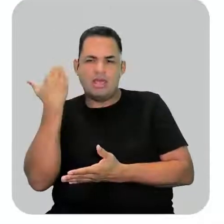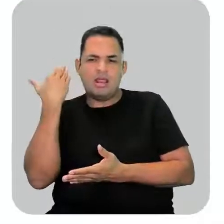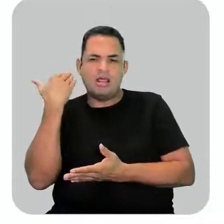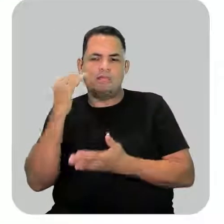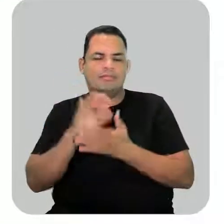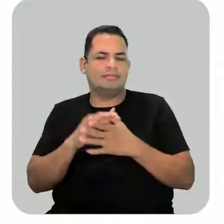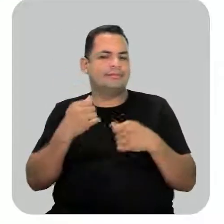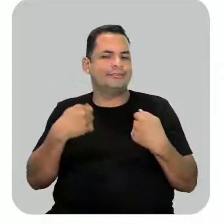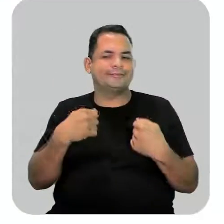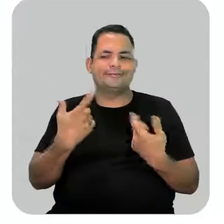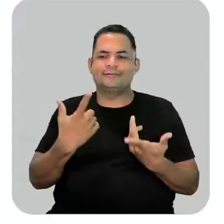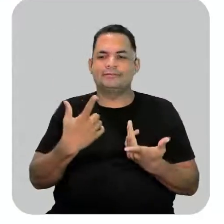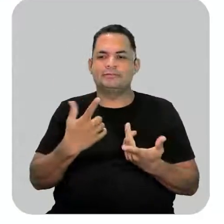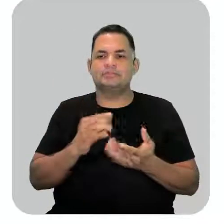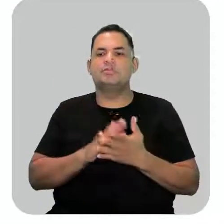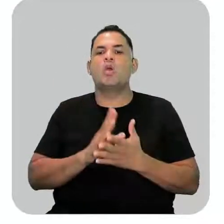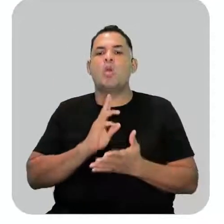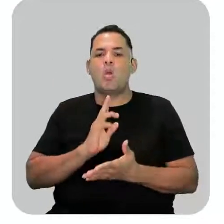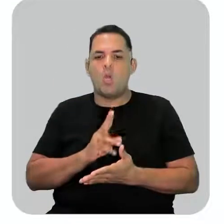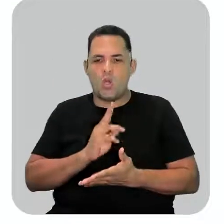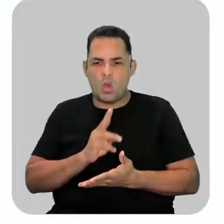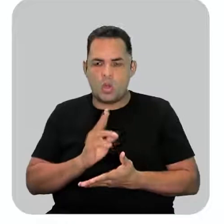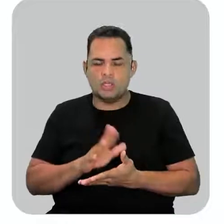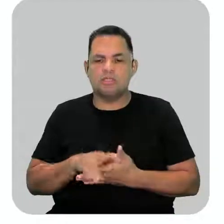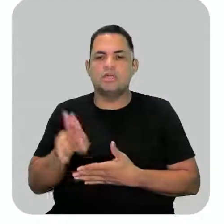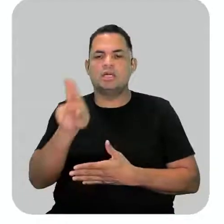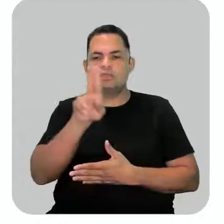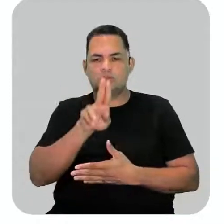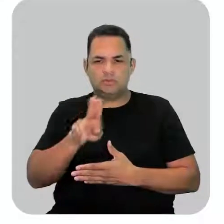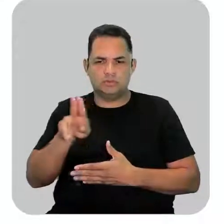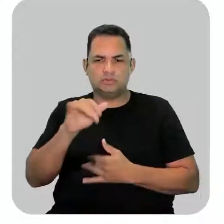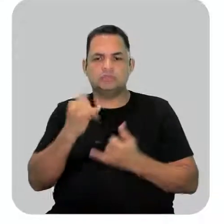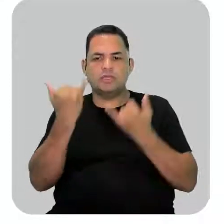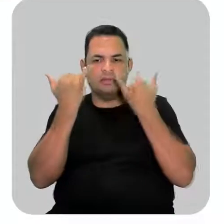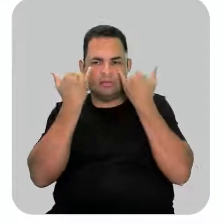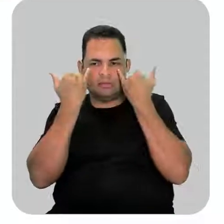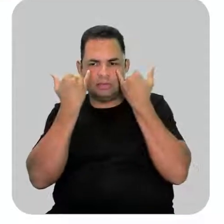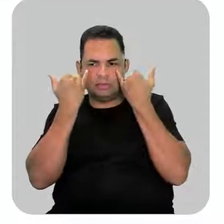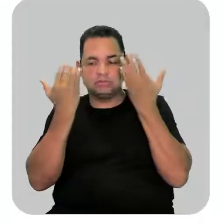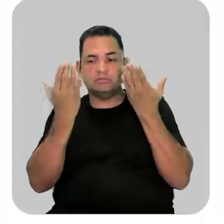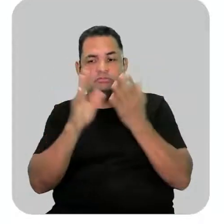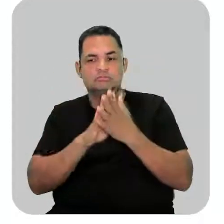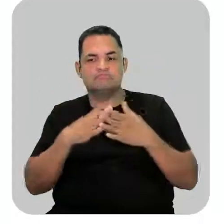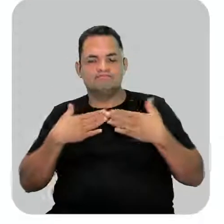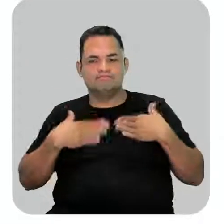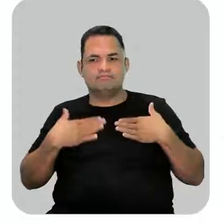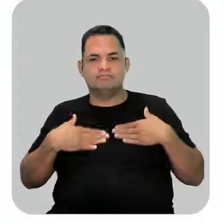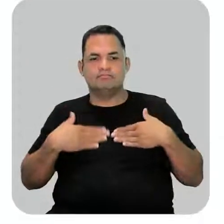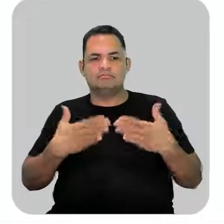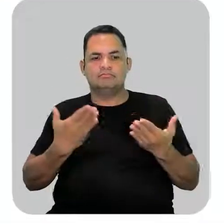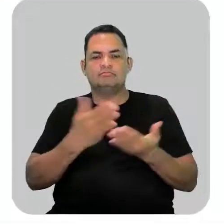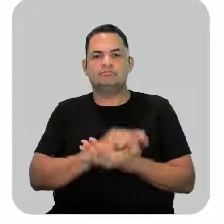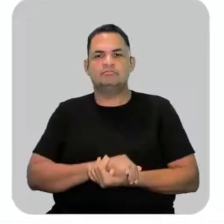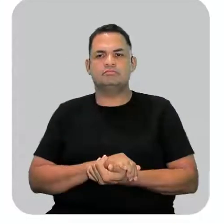não preciso mais. Não, a gente vai continuar utilizando essas informações. Tranquilo? Então, vamos